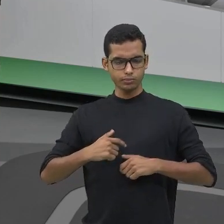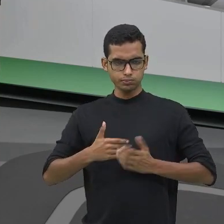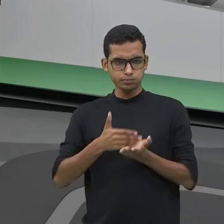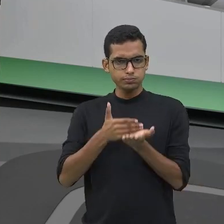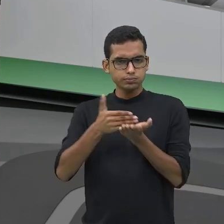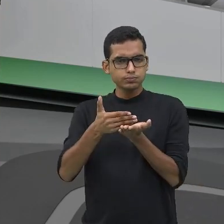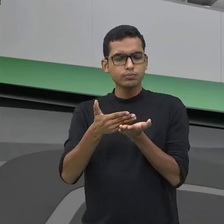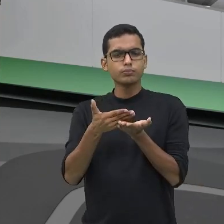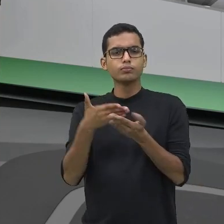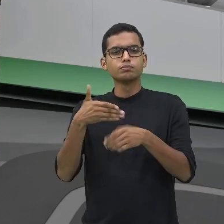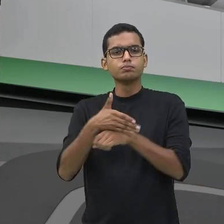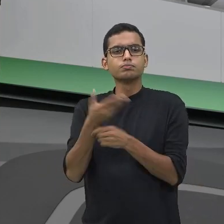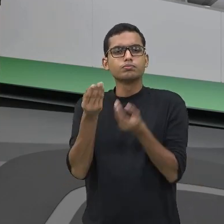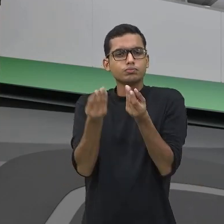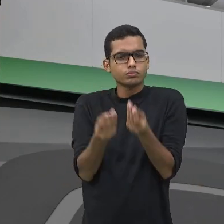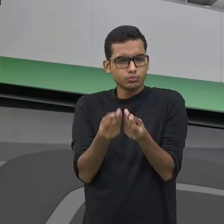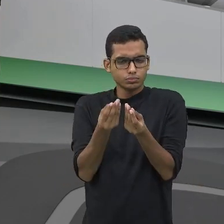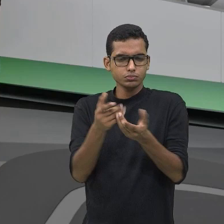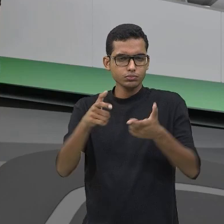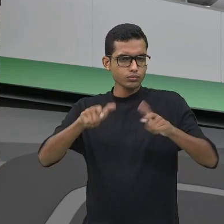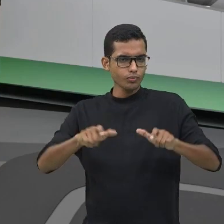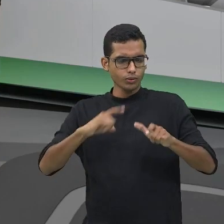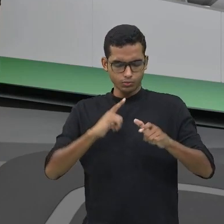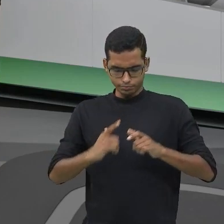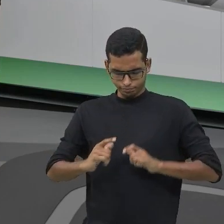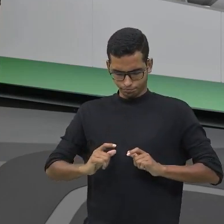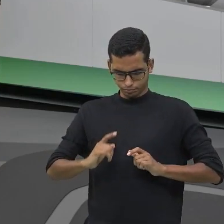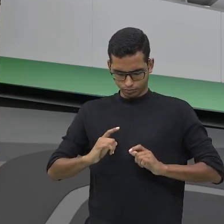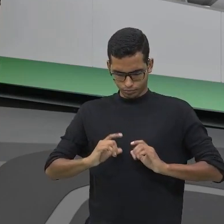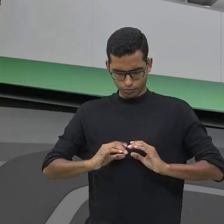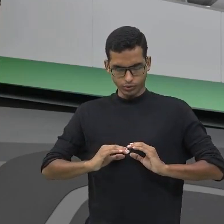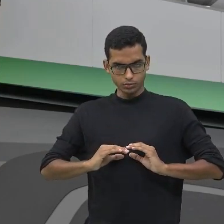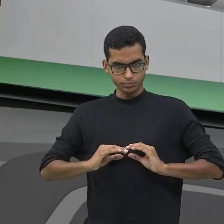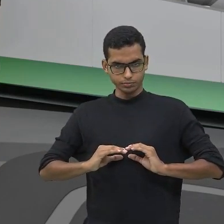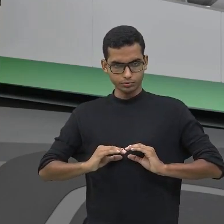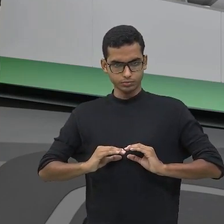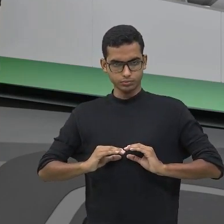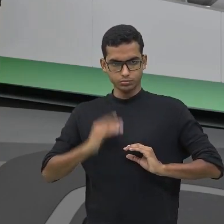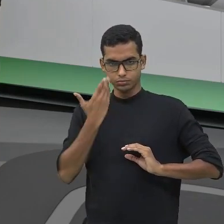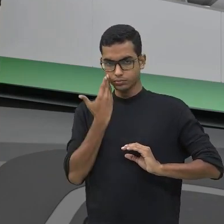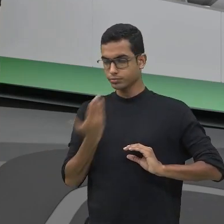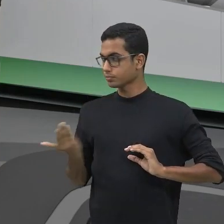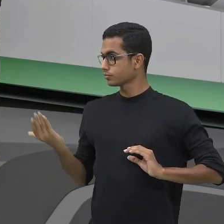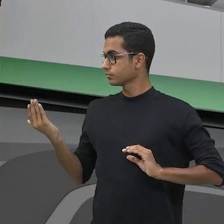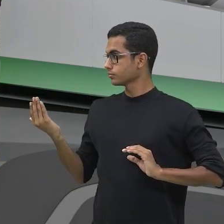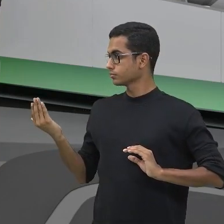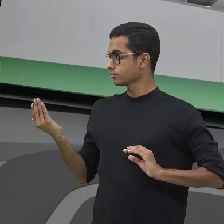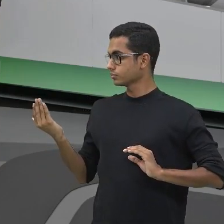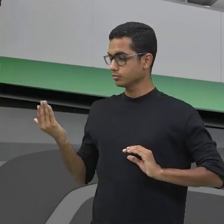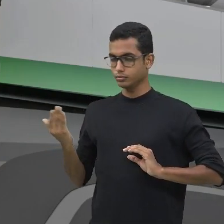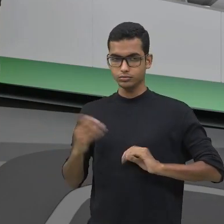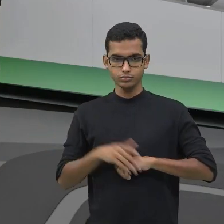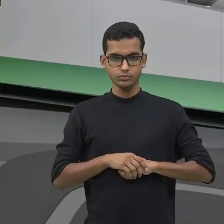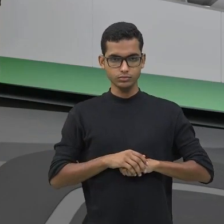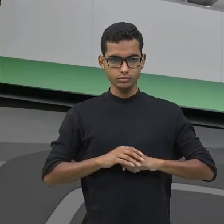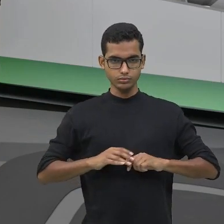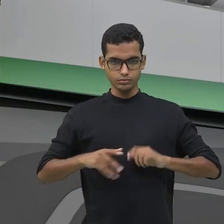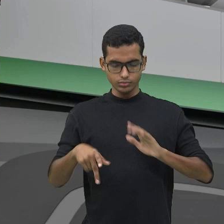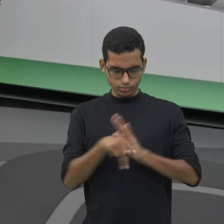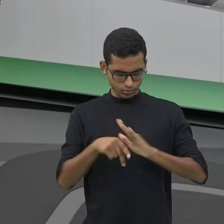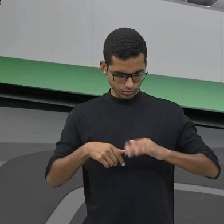para cá, ó. Vou colocar aqui para trás que fica melhor da gente enxergar. Ele vai para esta